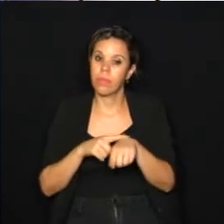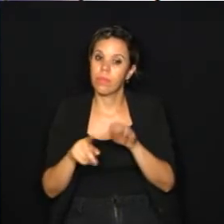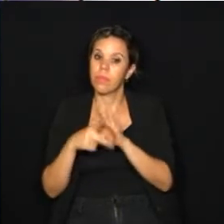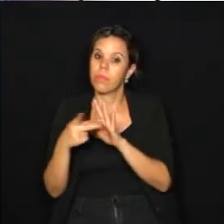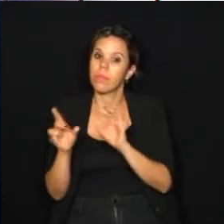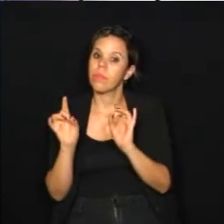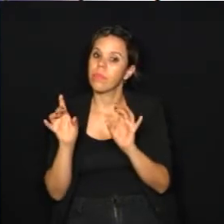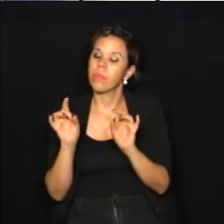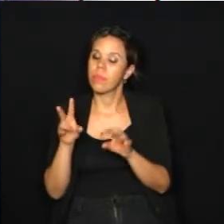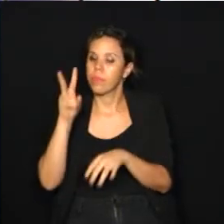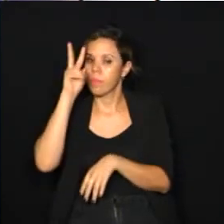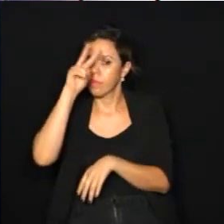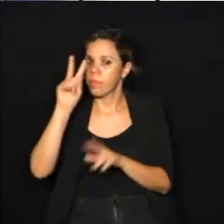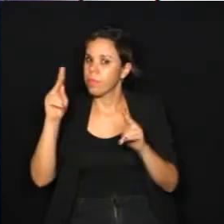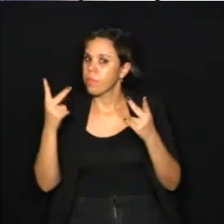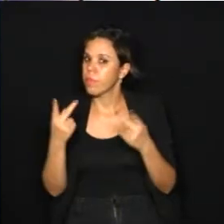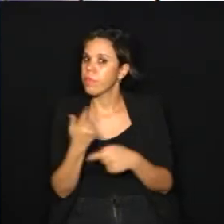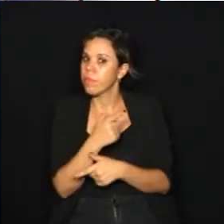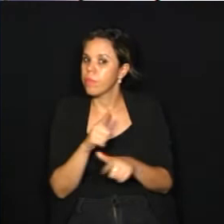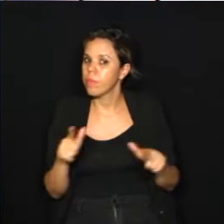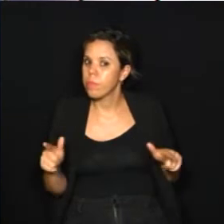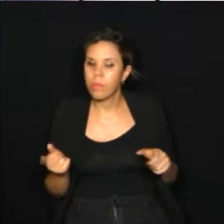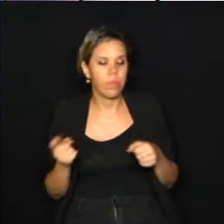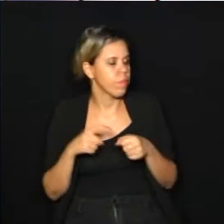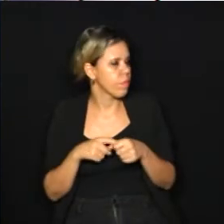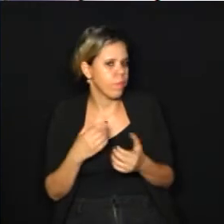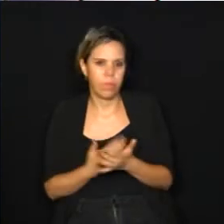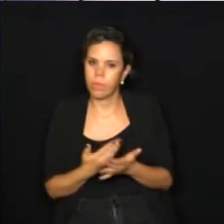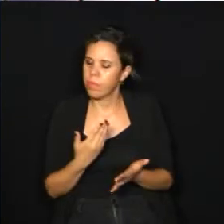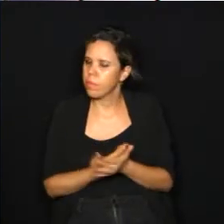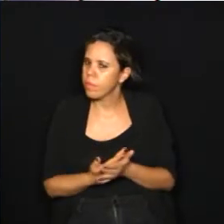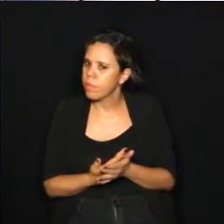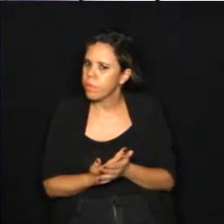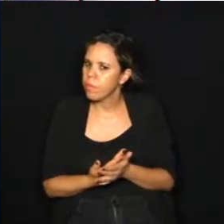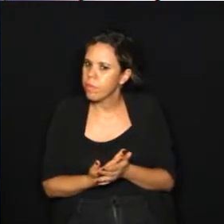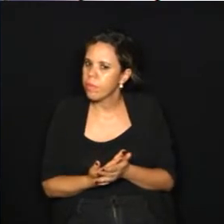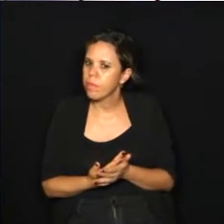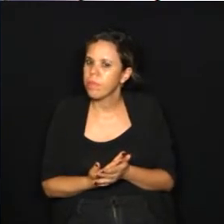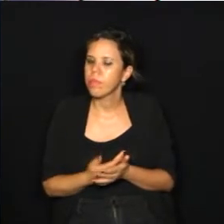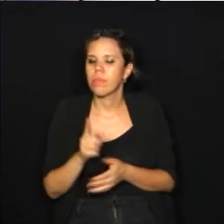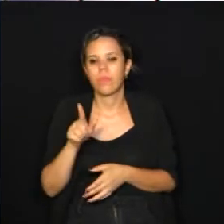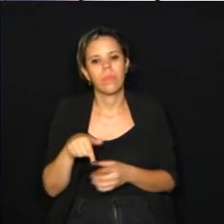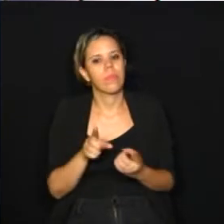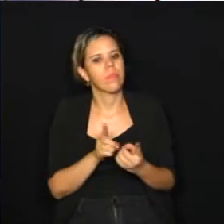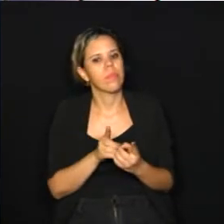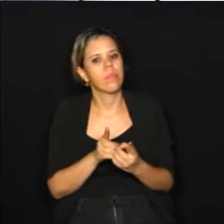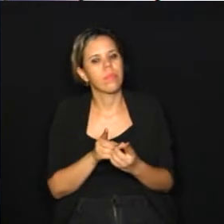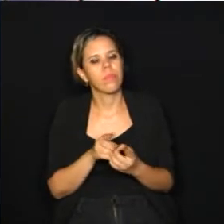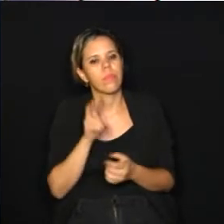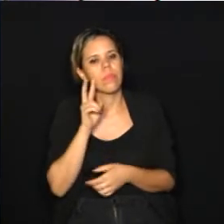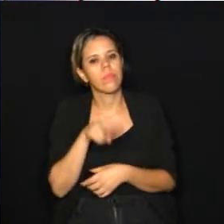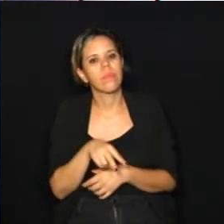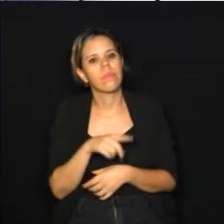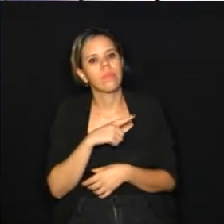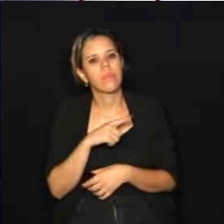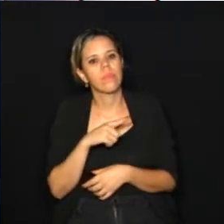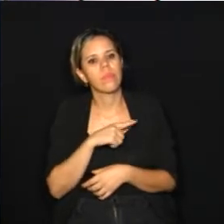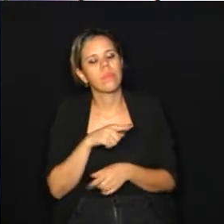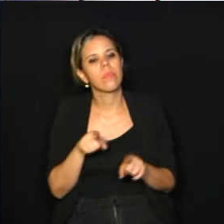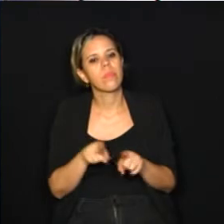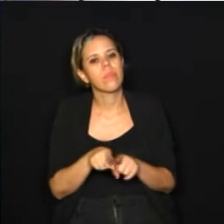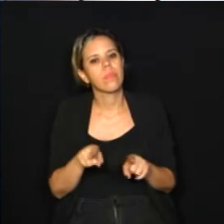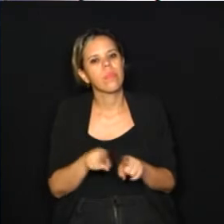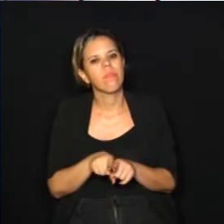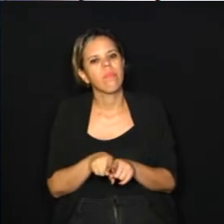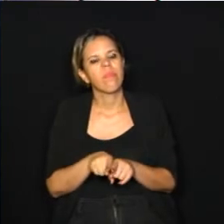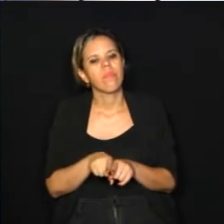especial. Lembrando que em Hortolândia nós não tivemos volta às aulas. Então, é esse atendimento. Olha só, e tem inclusive